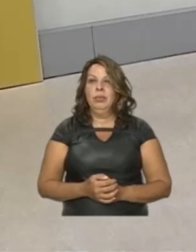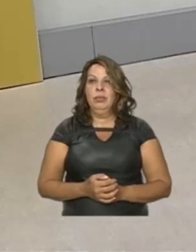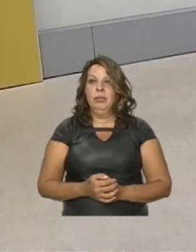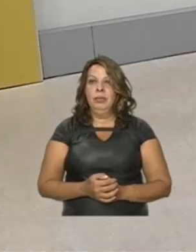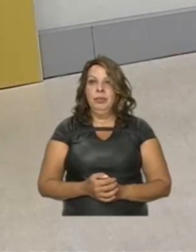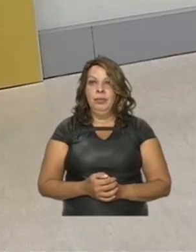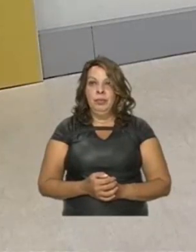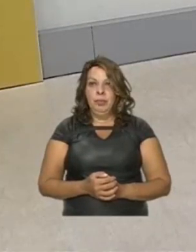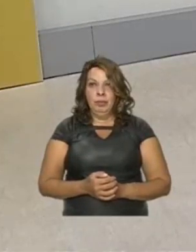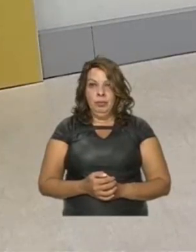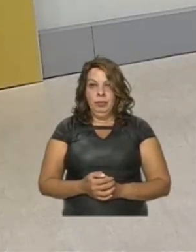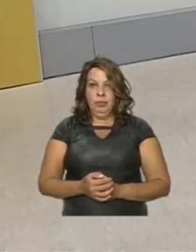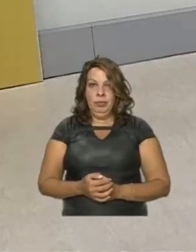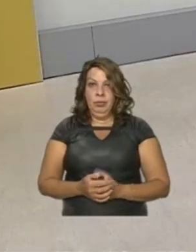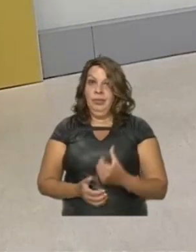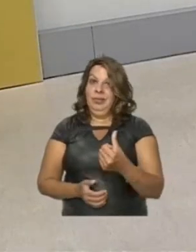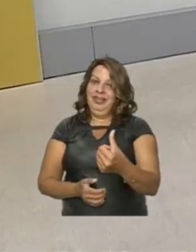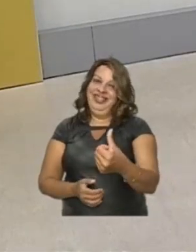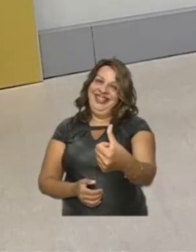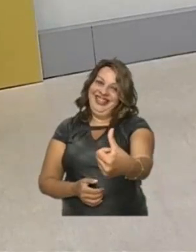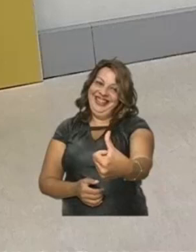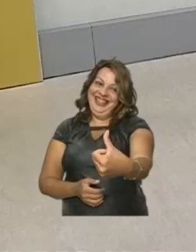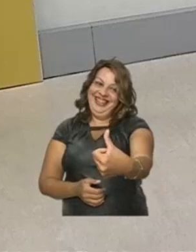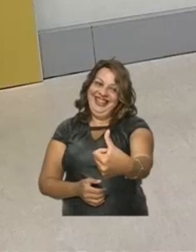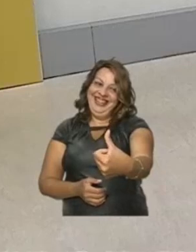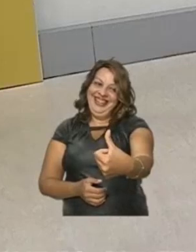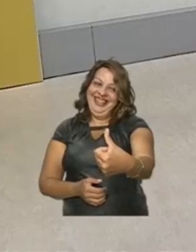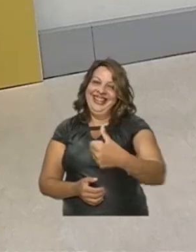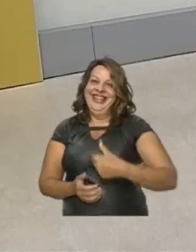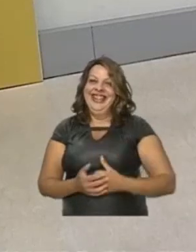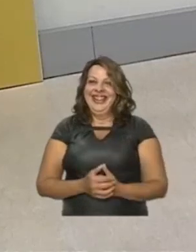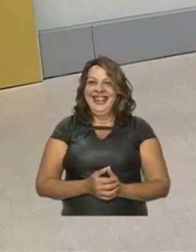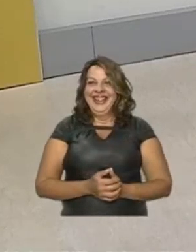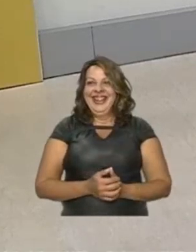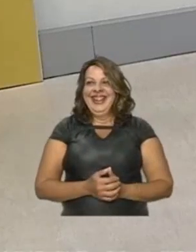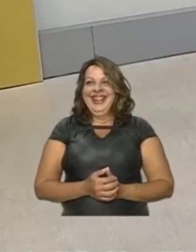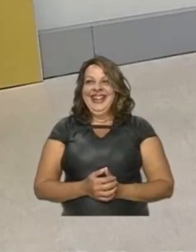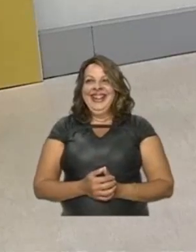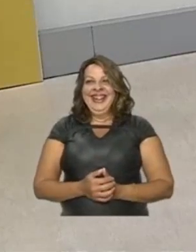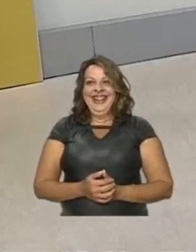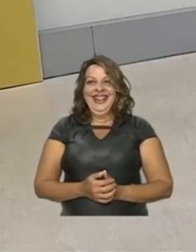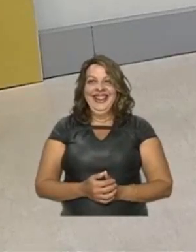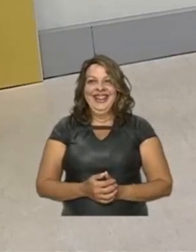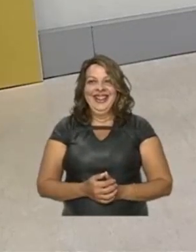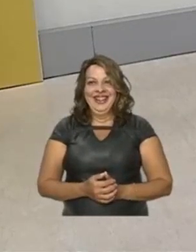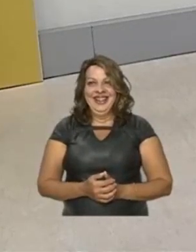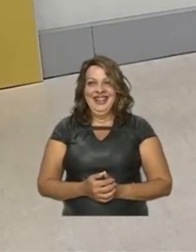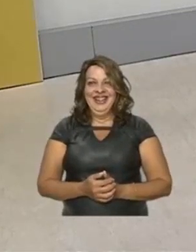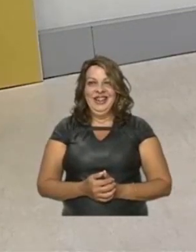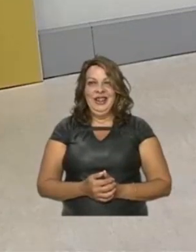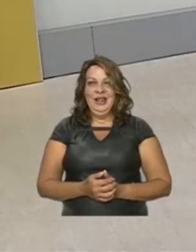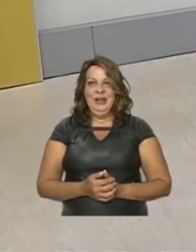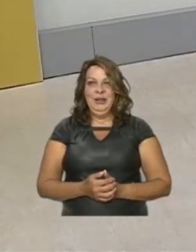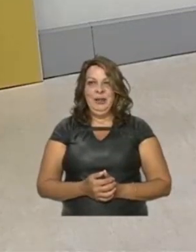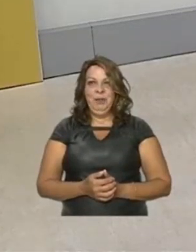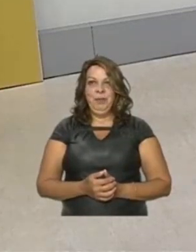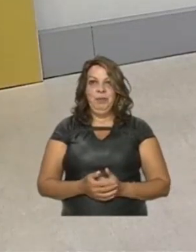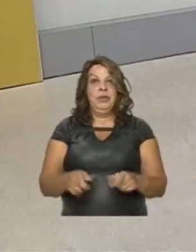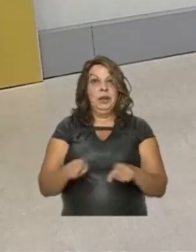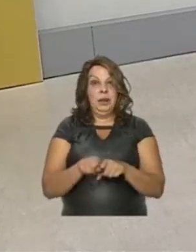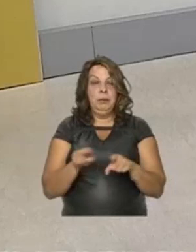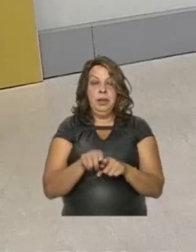42560955 04 e agora 6, meia dúzia, 6, 6, meia dúzia. 6. Marcou 6,